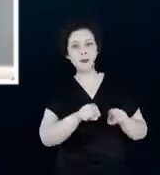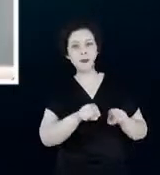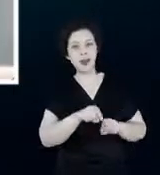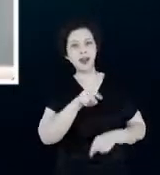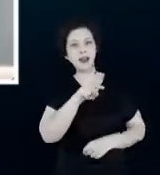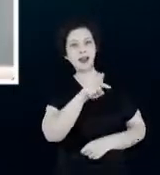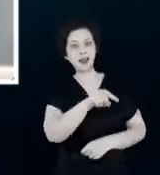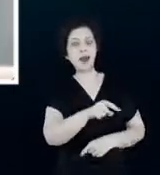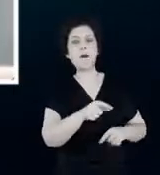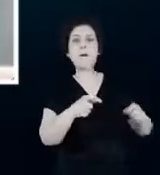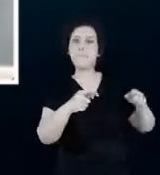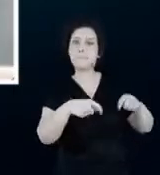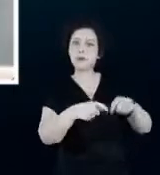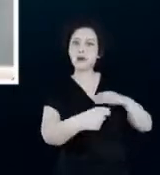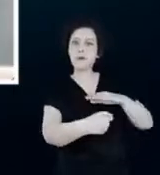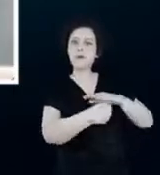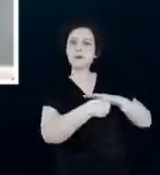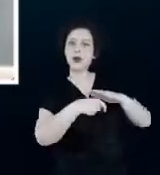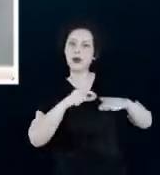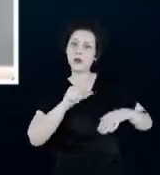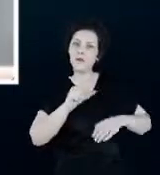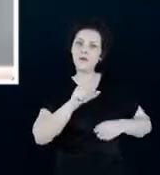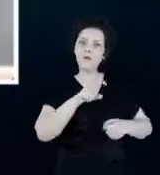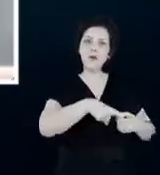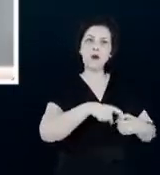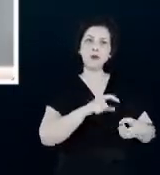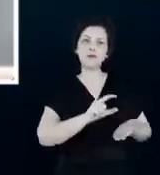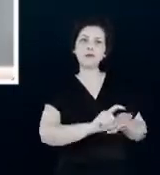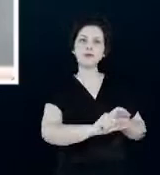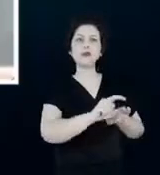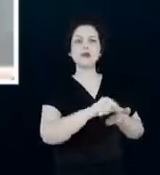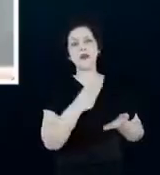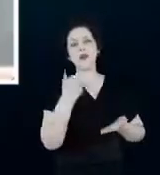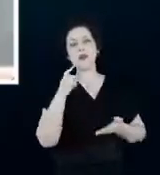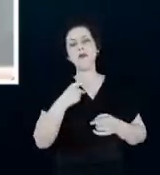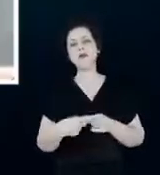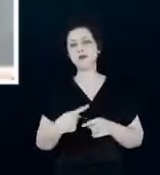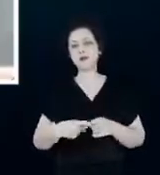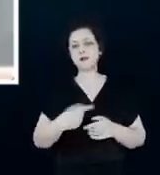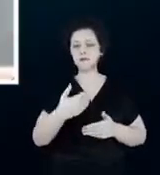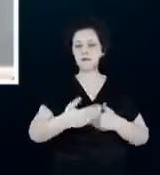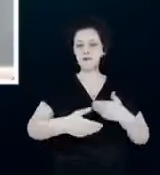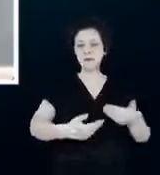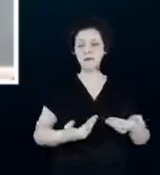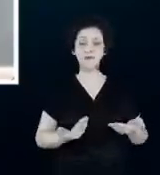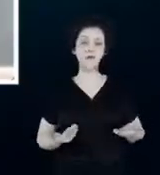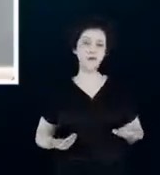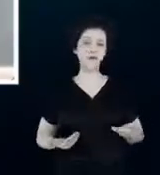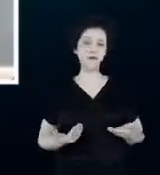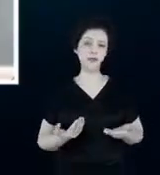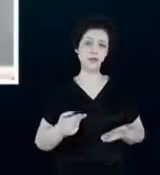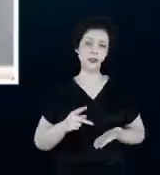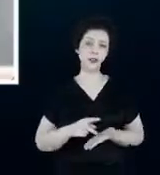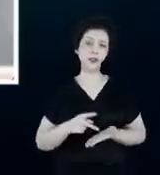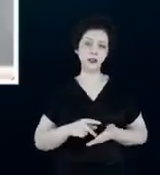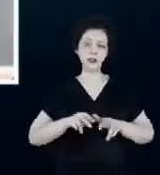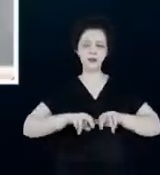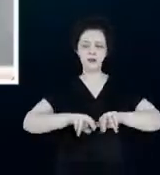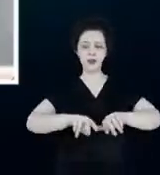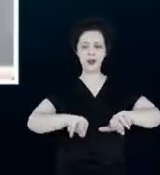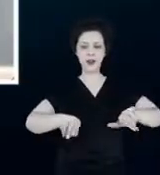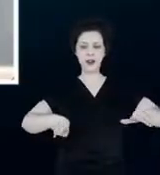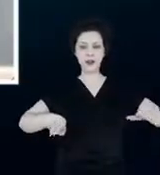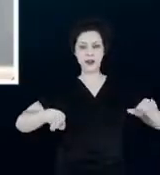como possibilidade de investimento, a gente vê como outro ganho, porque a gente está, na verdade, diversificando